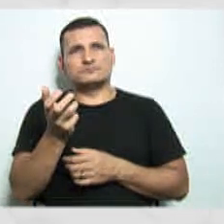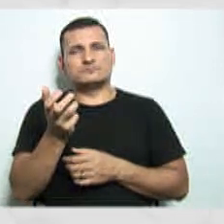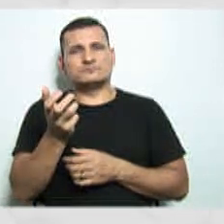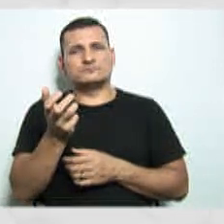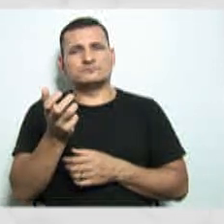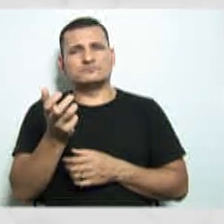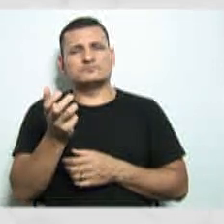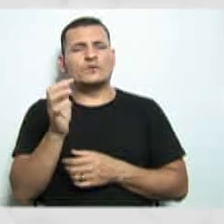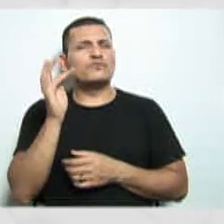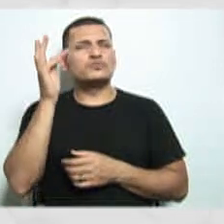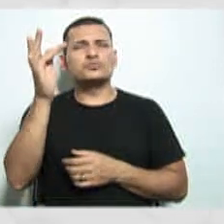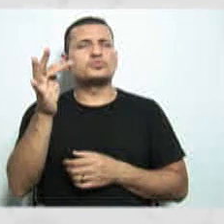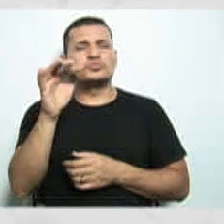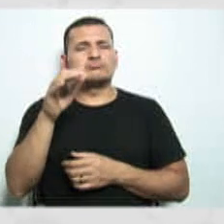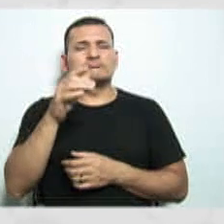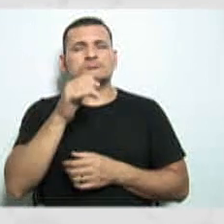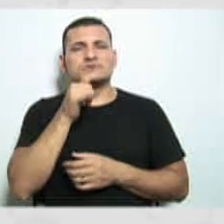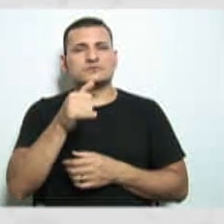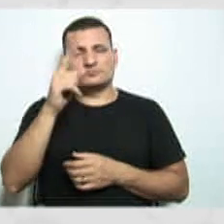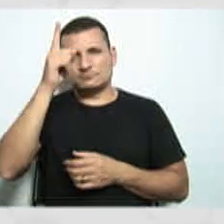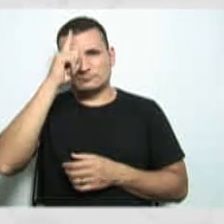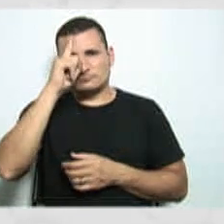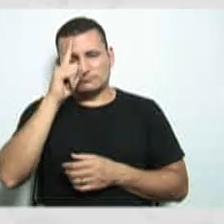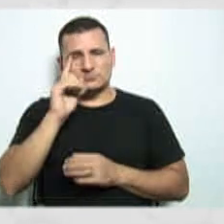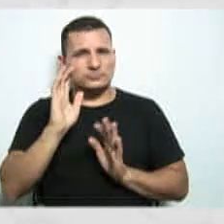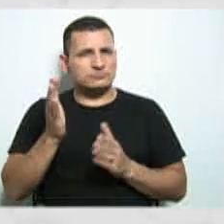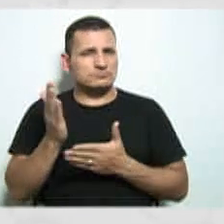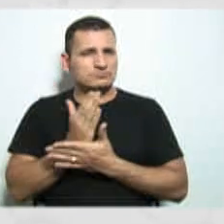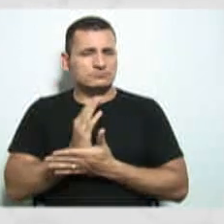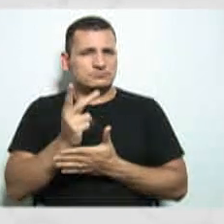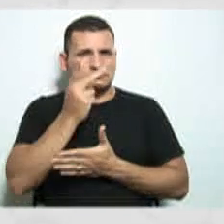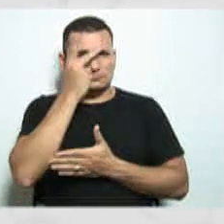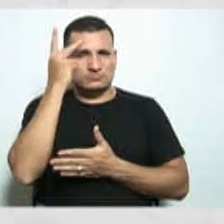quando crescer? Alguém já te fez essa pergunta?